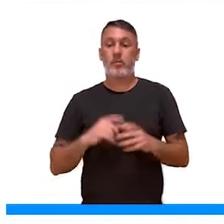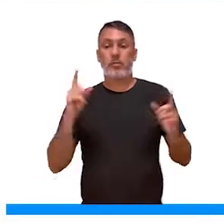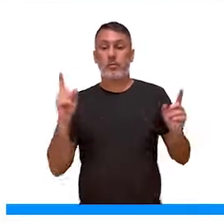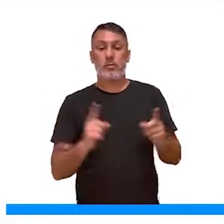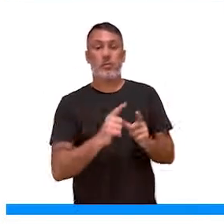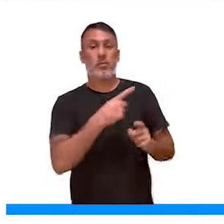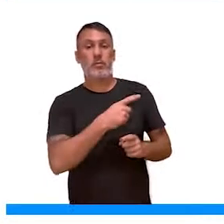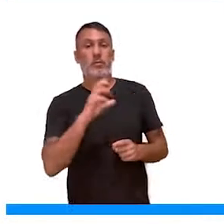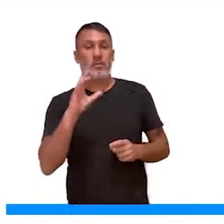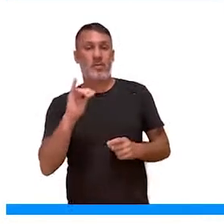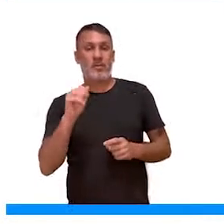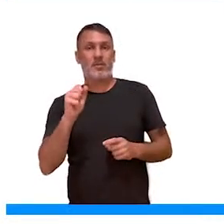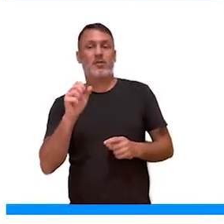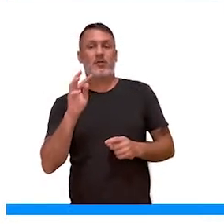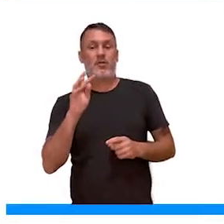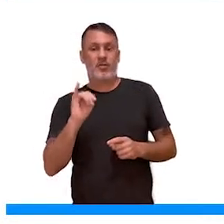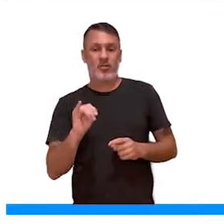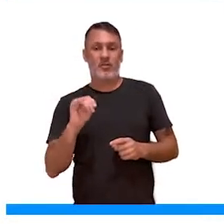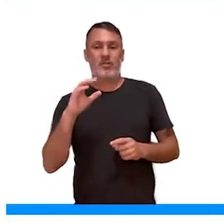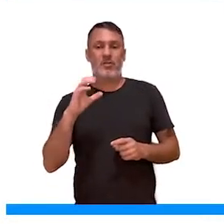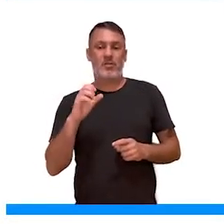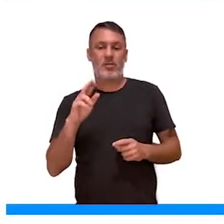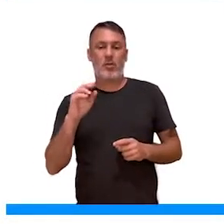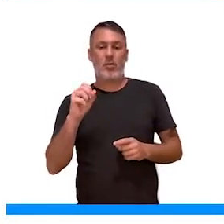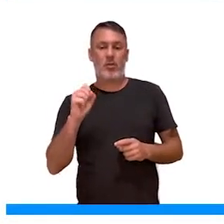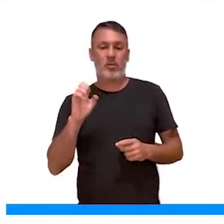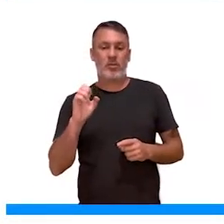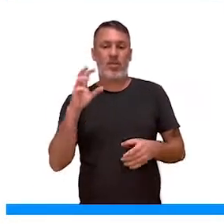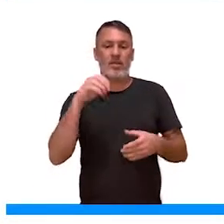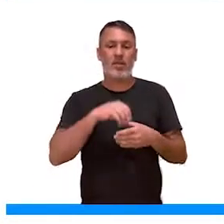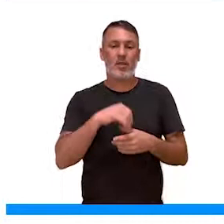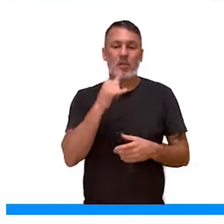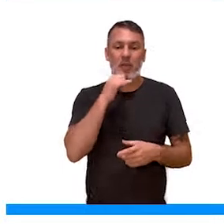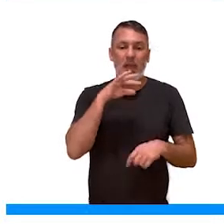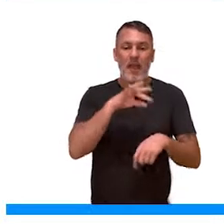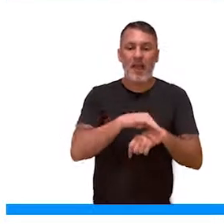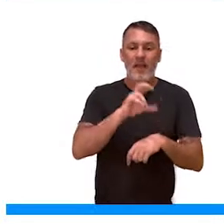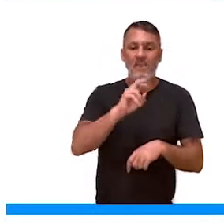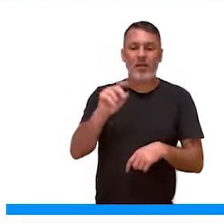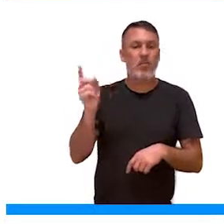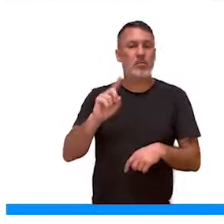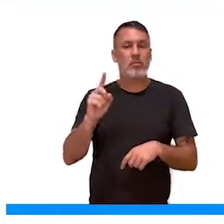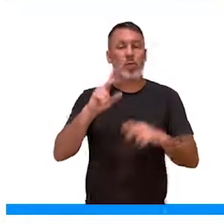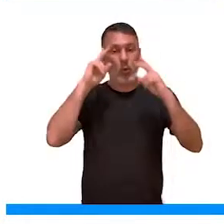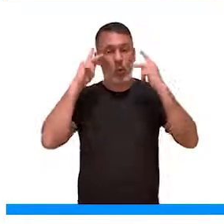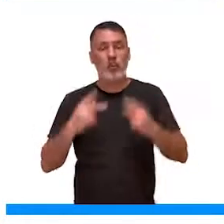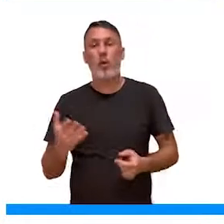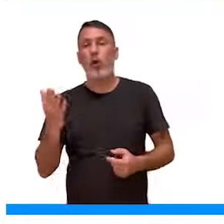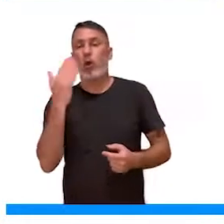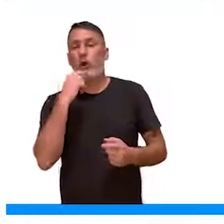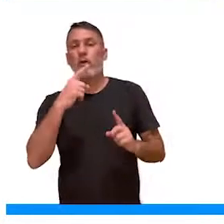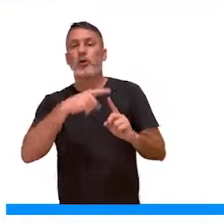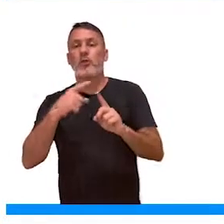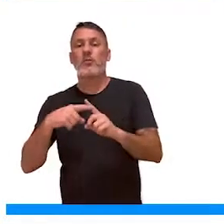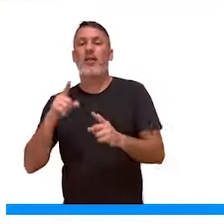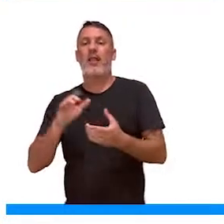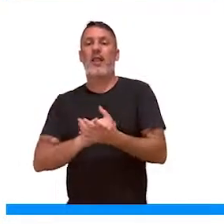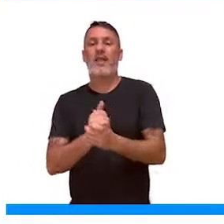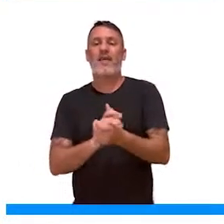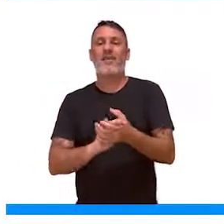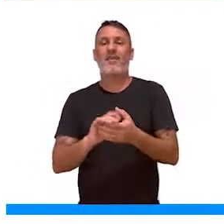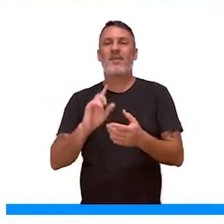A cisticercose, como eu tinha dito para vocês, ao invés de ingerir a carne contaminada, o homem vai ingerir alimentos